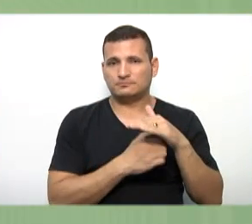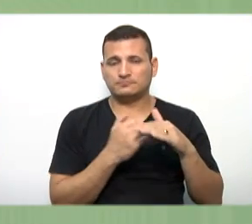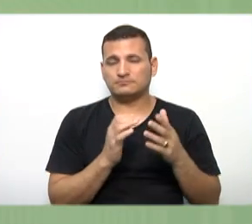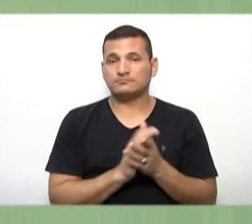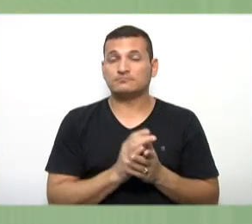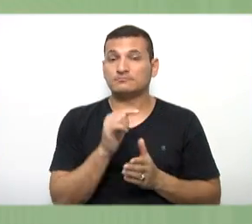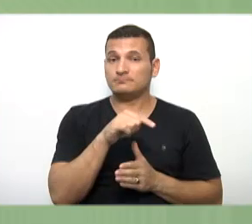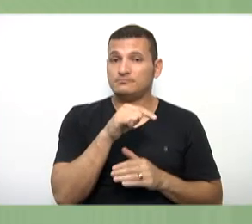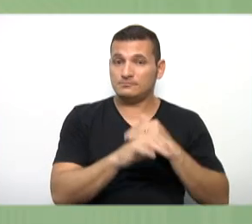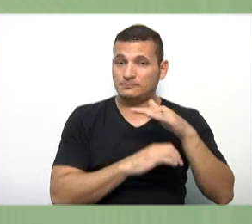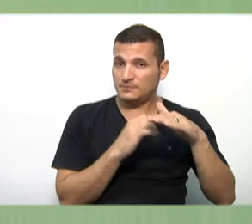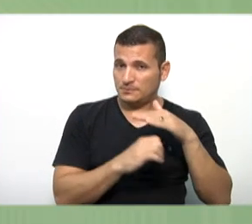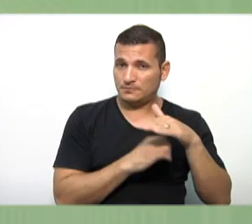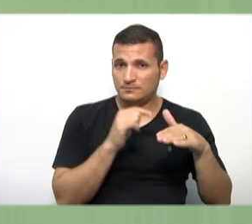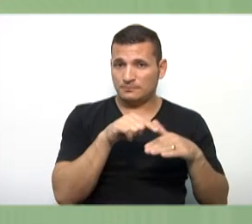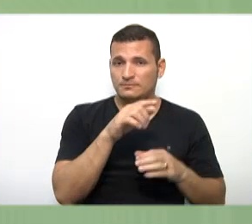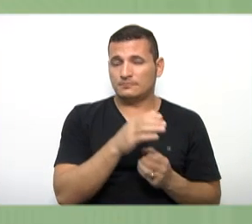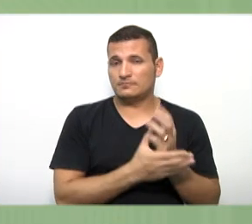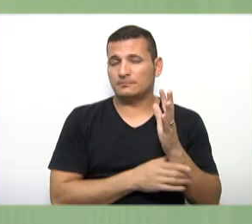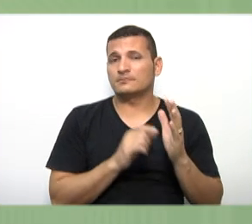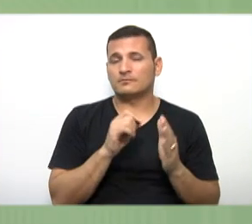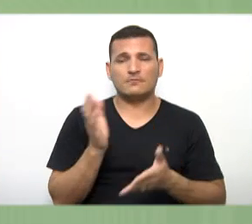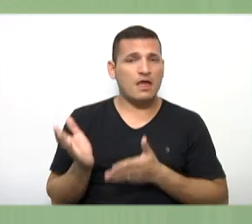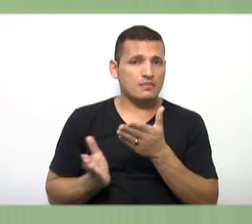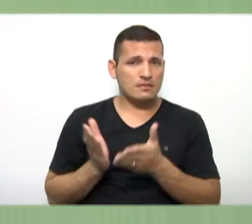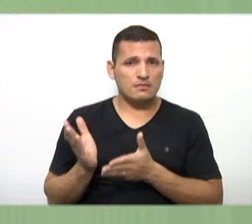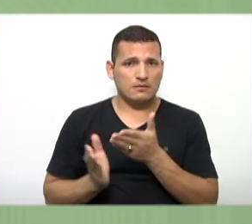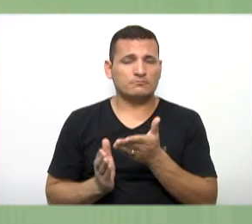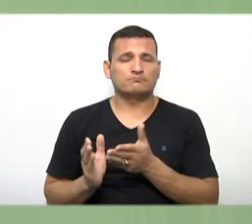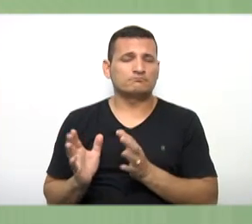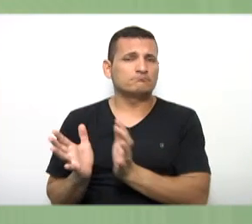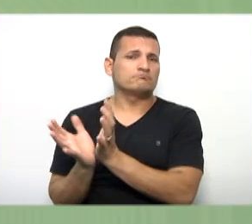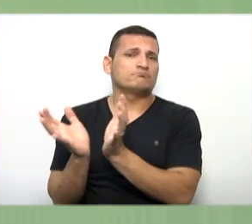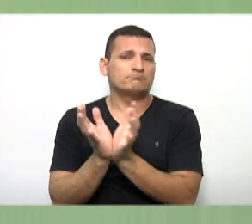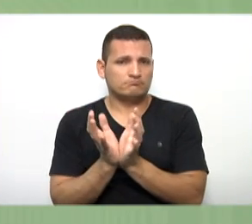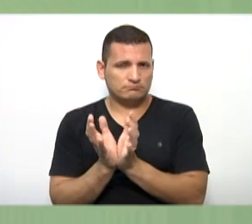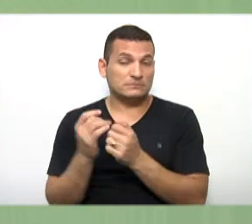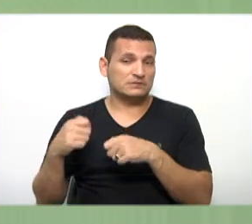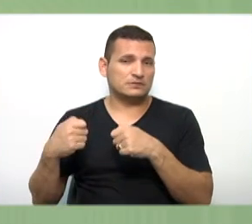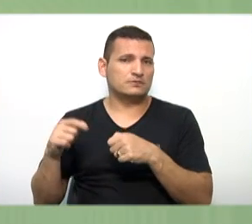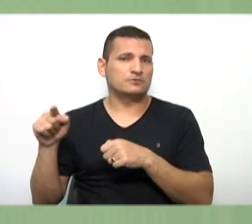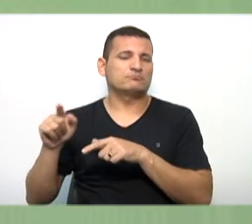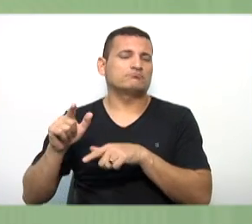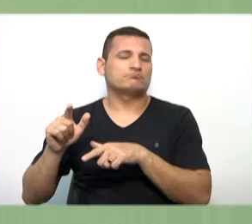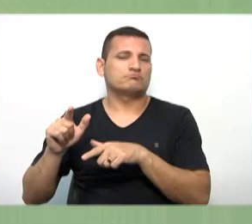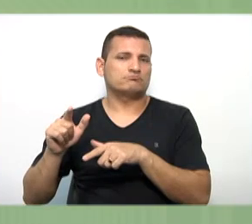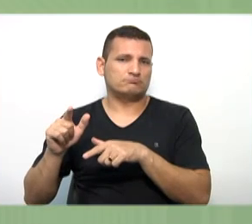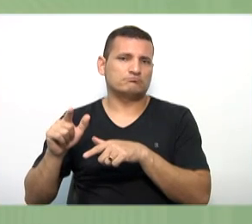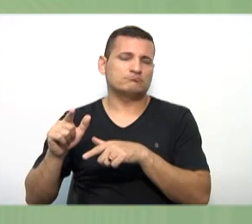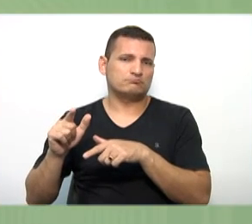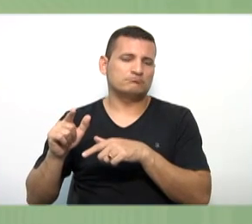criada para atender a uma demanda, atender uma necessidade do mercado. E aí a imposição do mercado, ela vem,